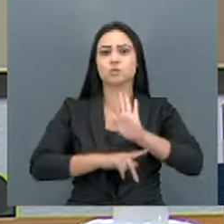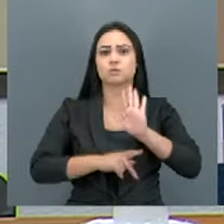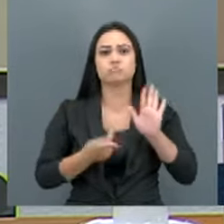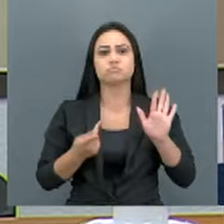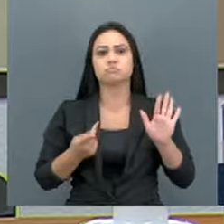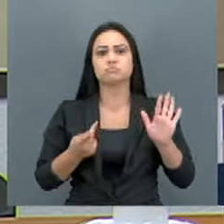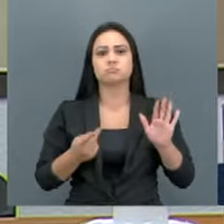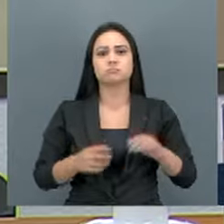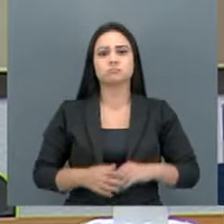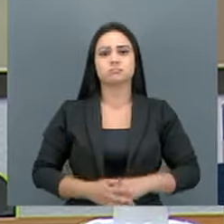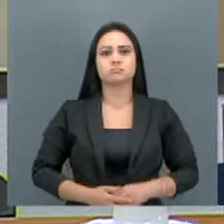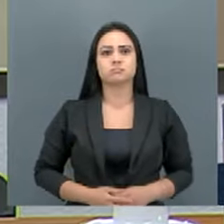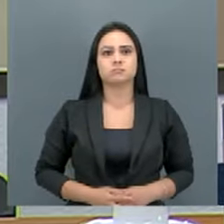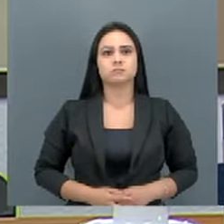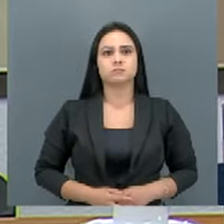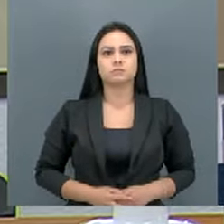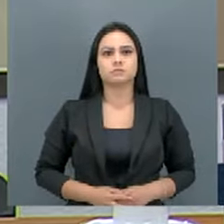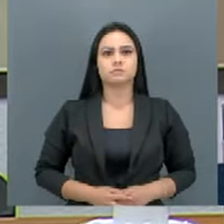da nossa